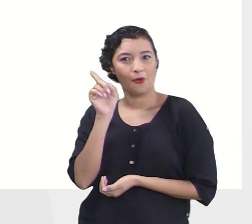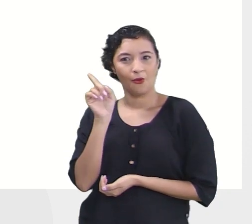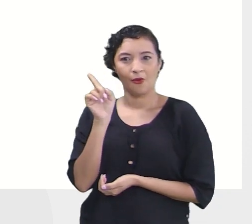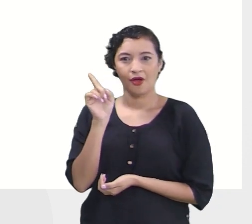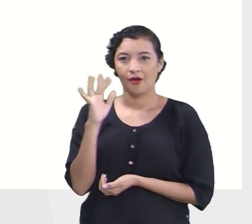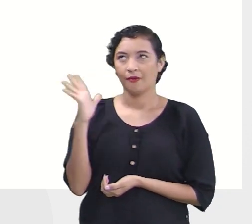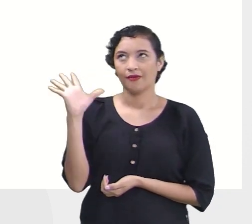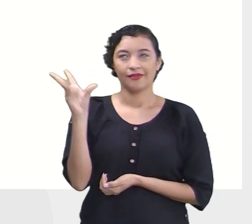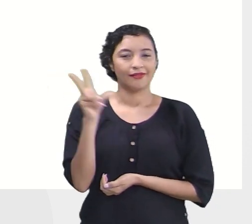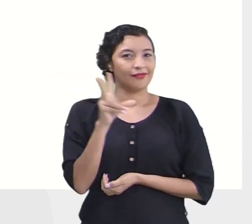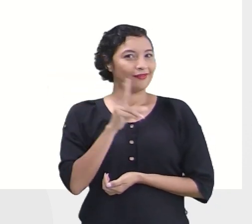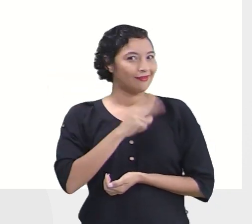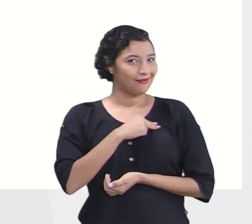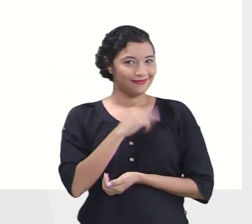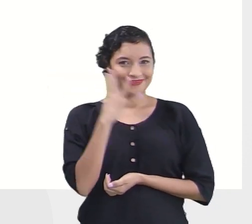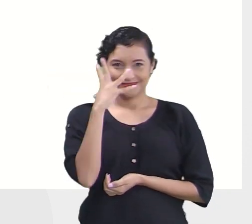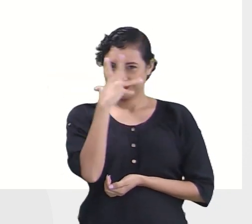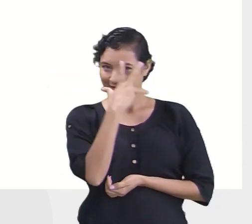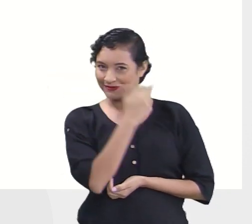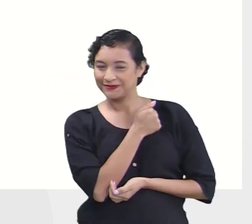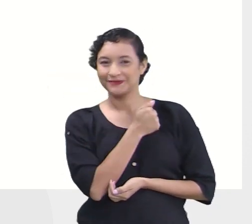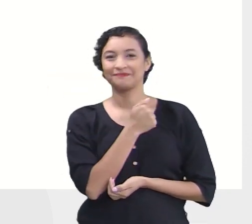Meu Deus, que letra linda.